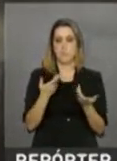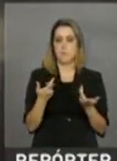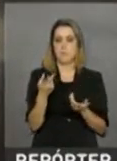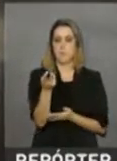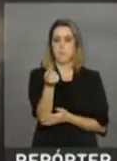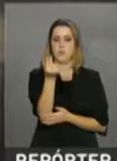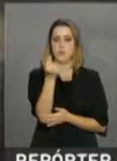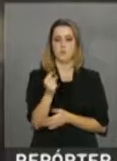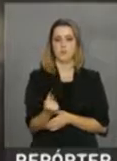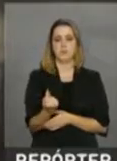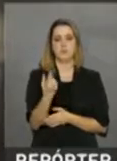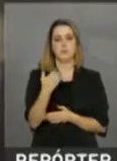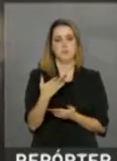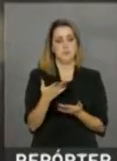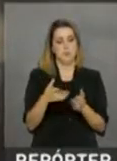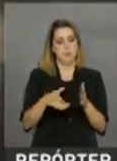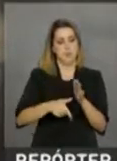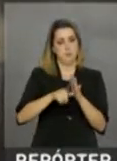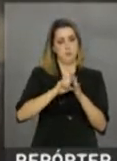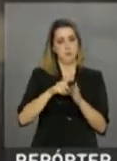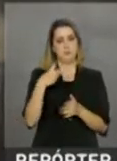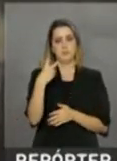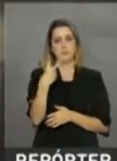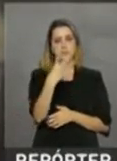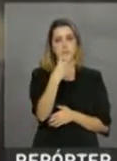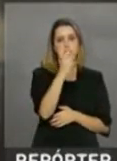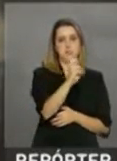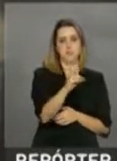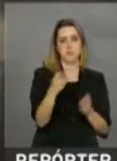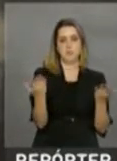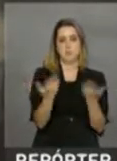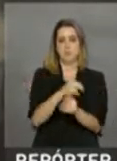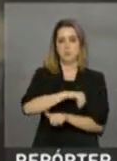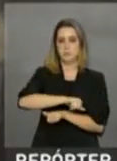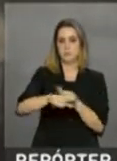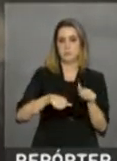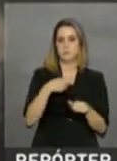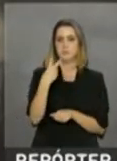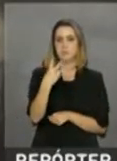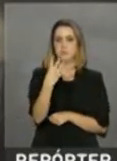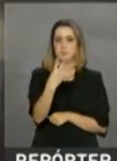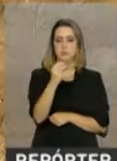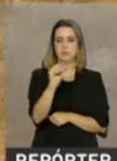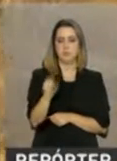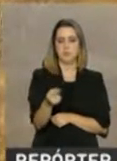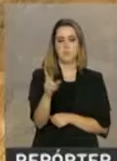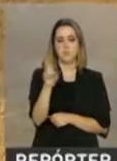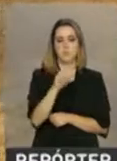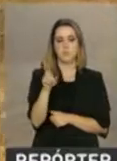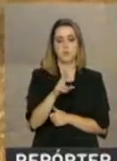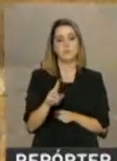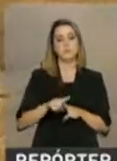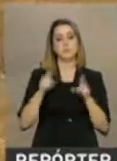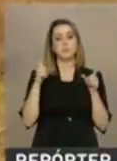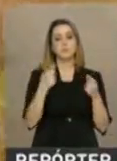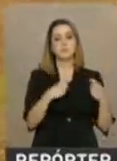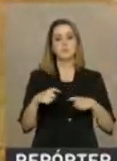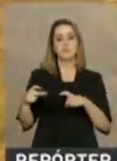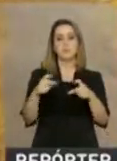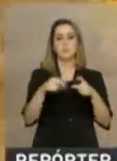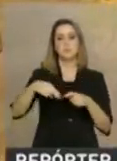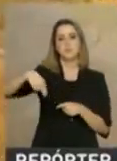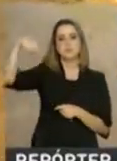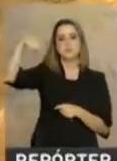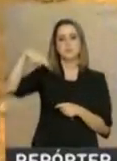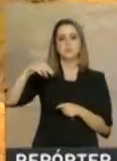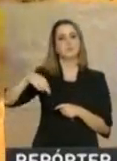passou de um limite de 225 mil reais para 240 mil reais já para as regiões norte e nordeste o